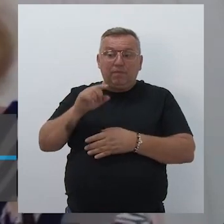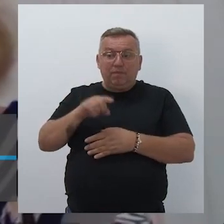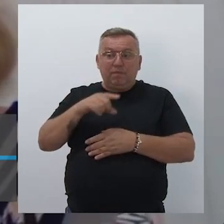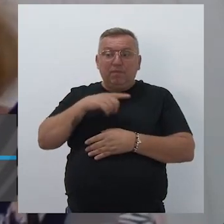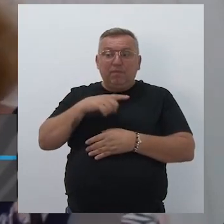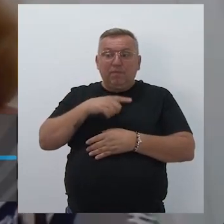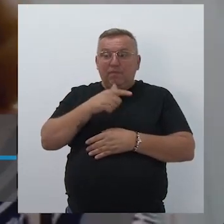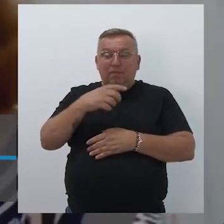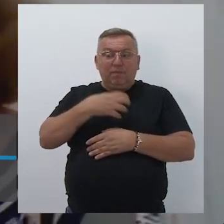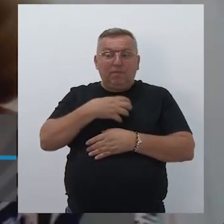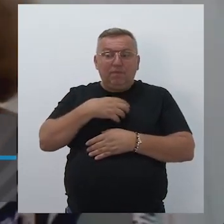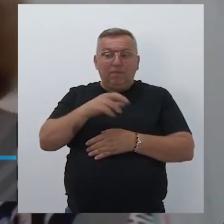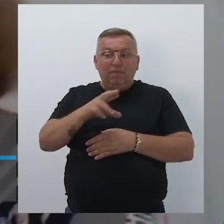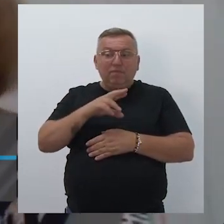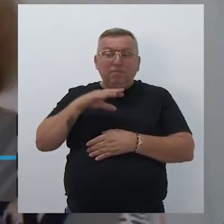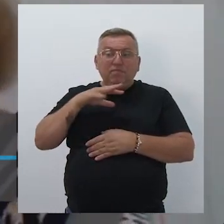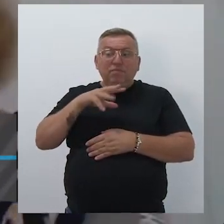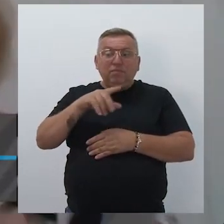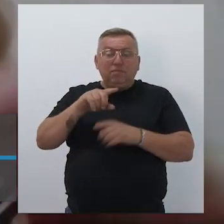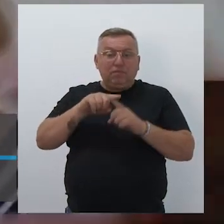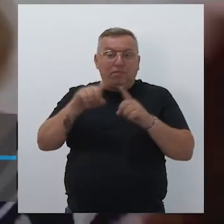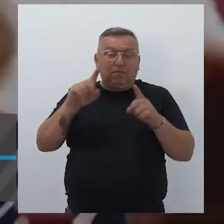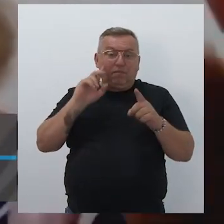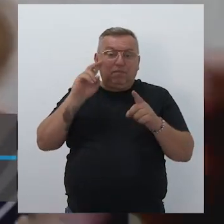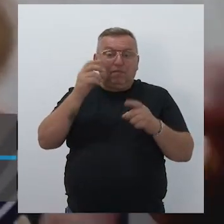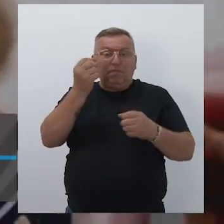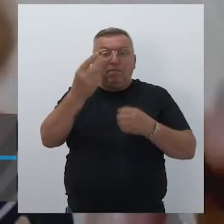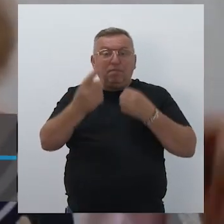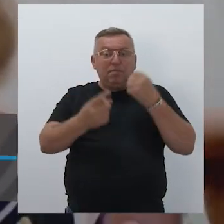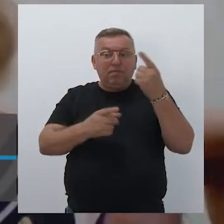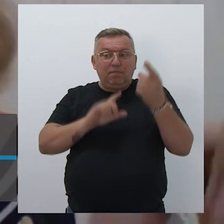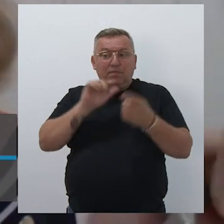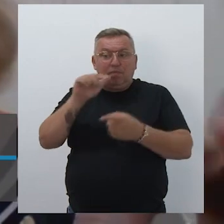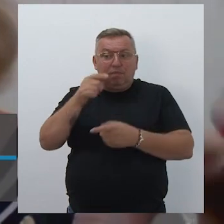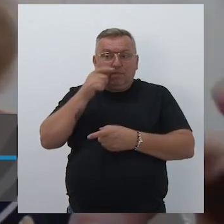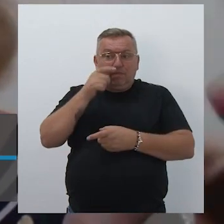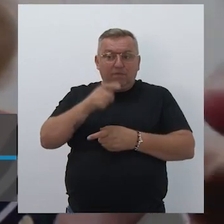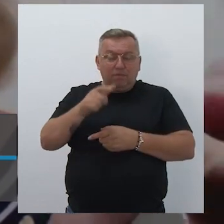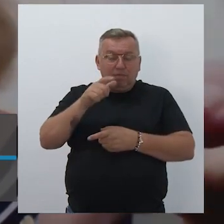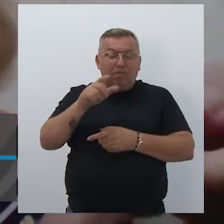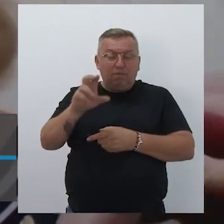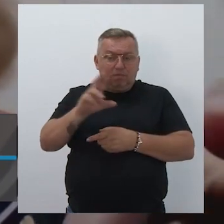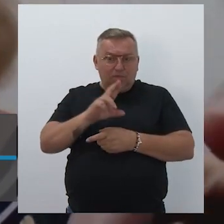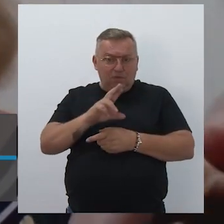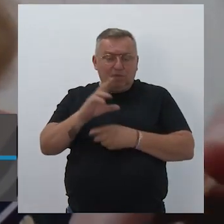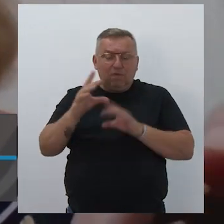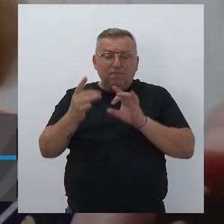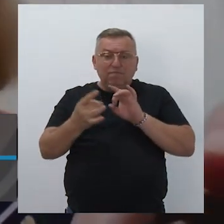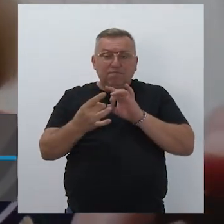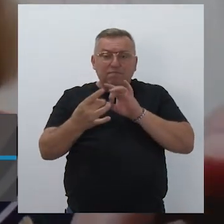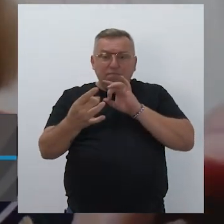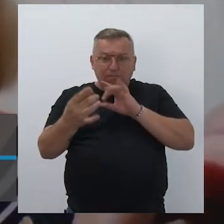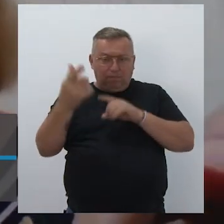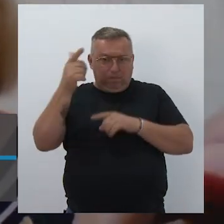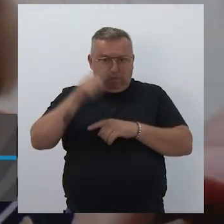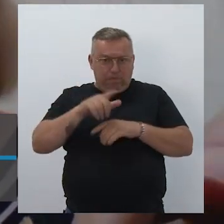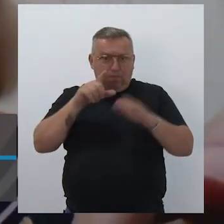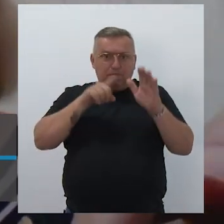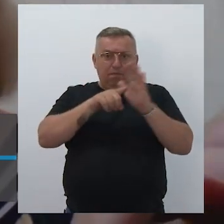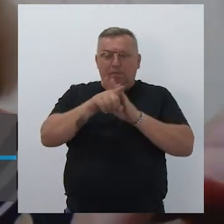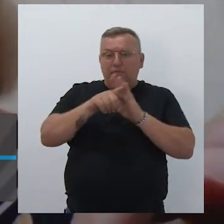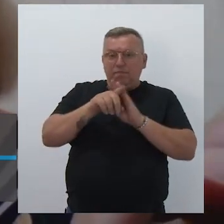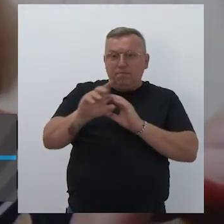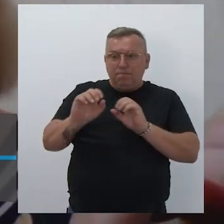temos condições de responder todas, né? Mas vamos a algumas, depois nós damos o feedback para vocês das outras perguntas, ok?